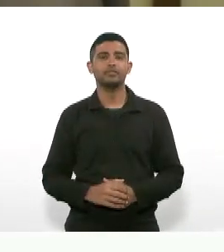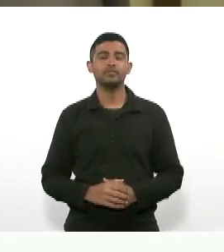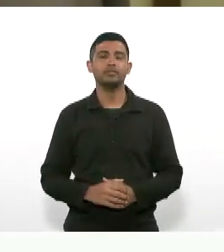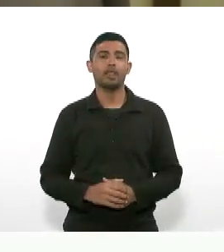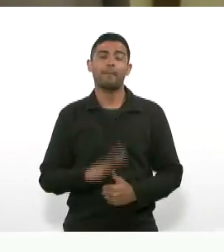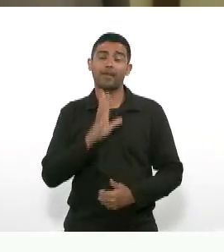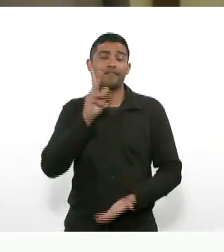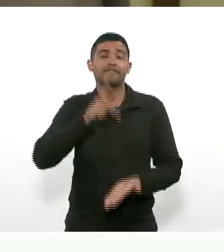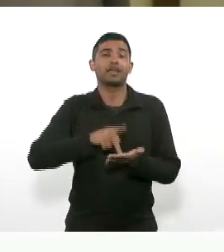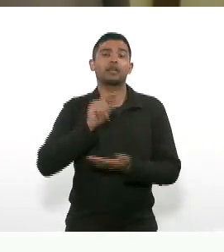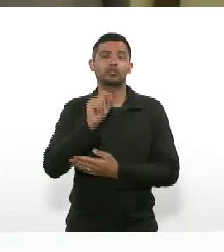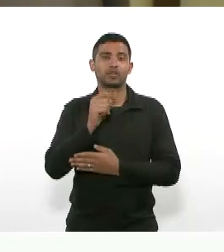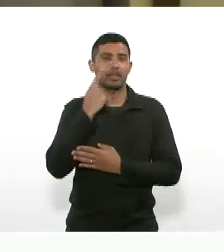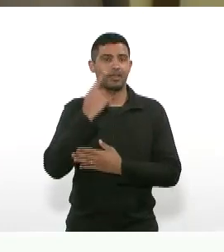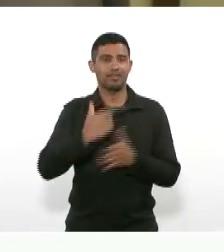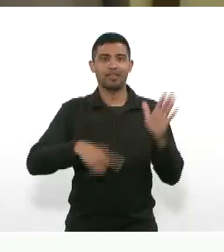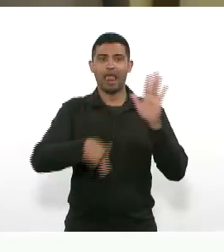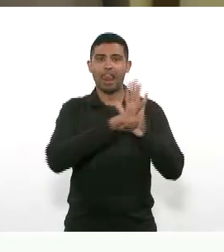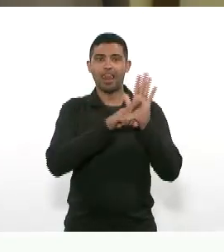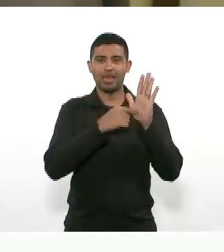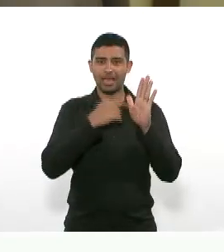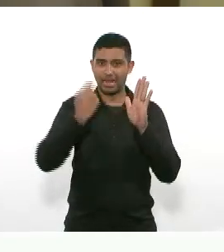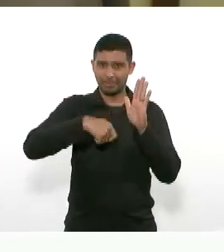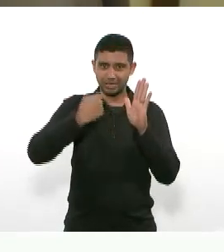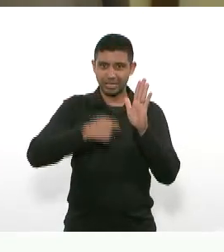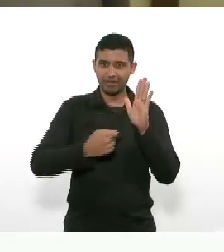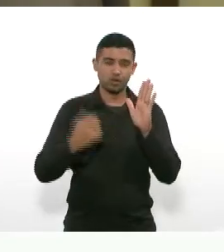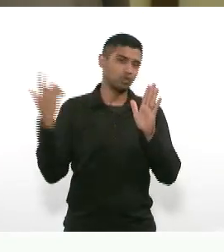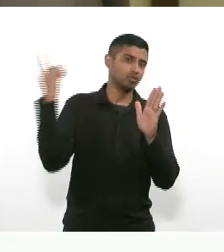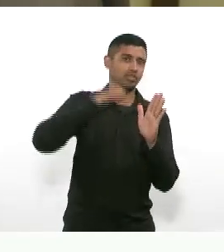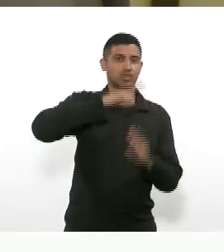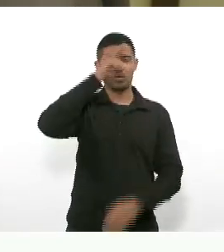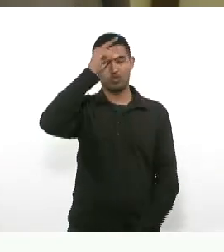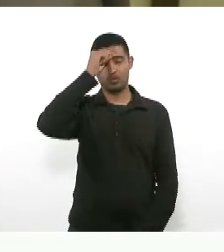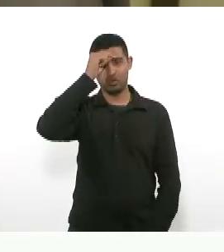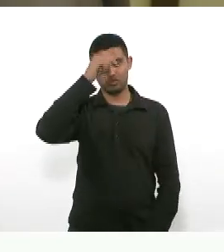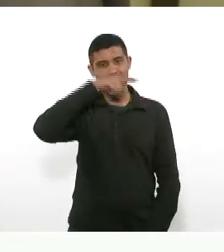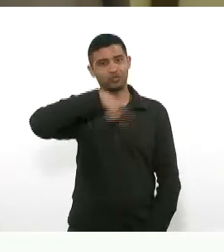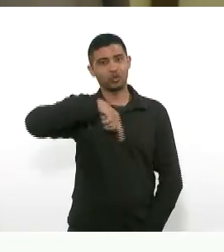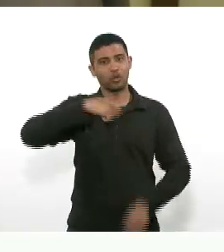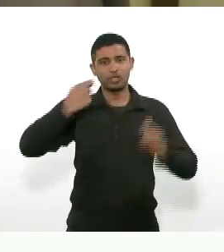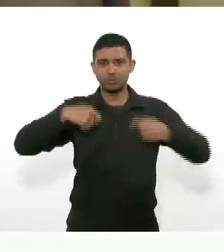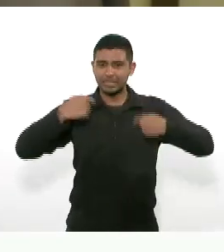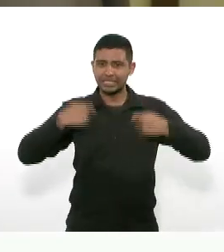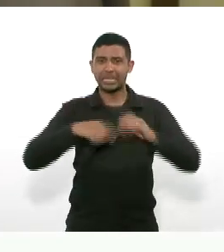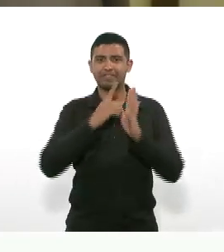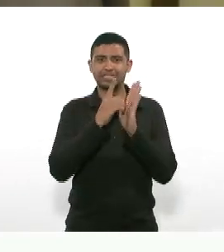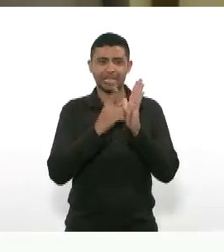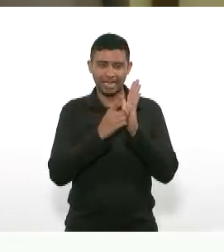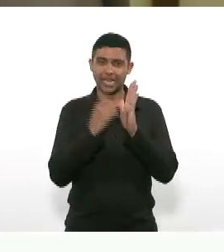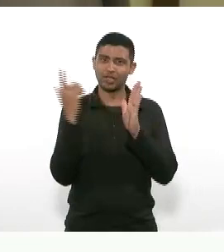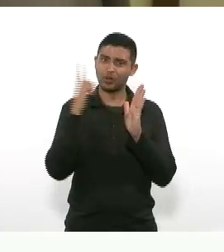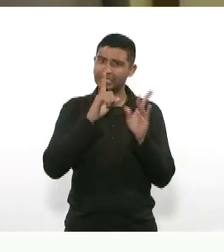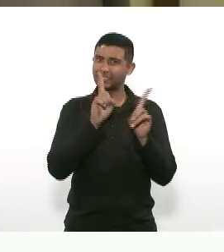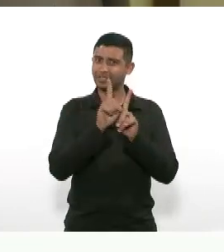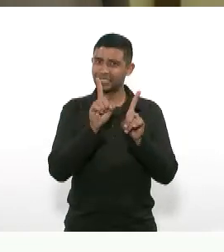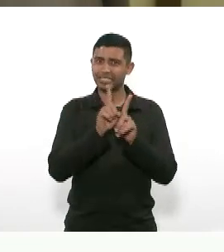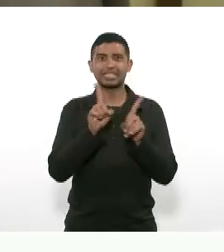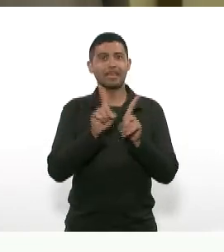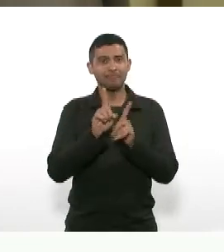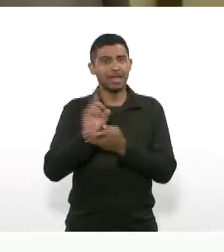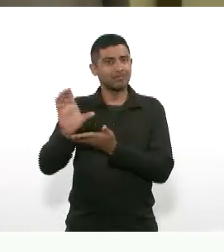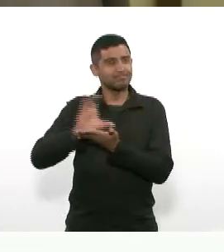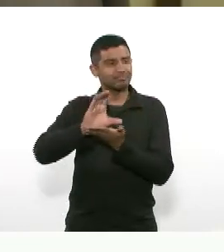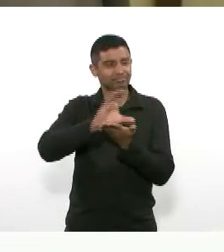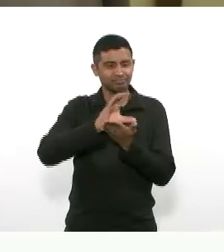é que aquela lei que era necessária finalmente saiu. E a gente precisava ter o decreto, que também saiu, e precisava ter recursos,